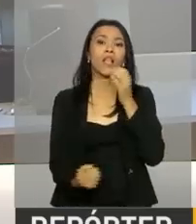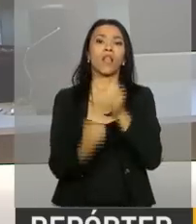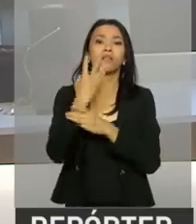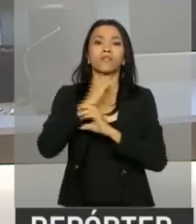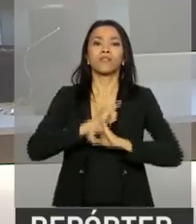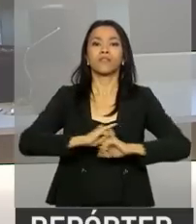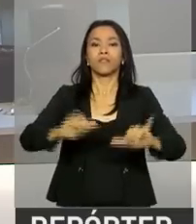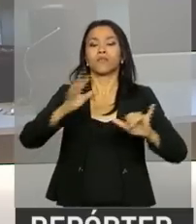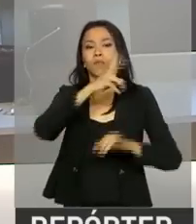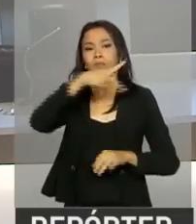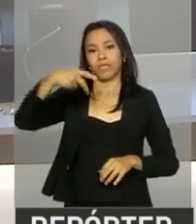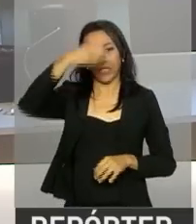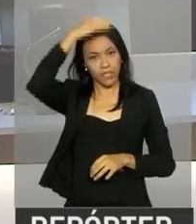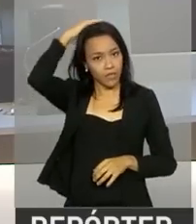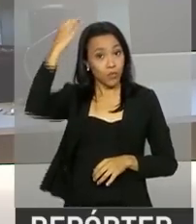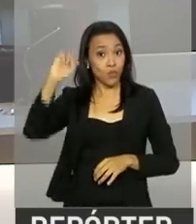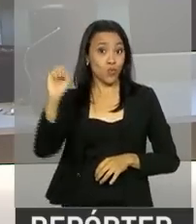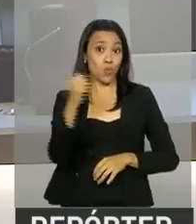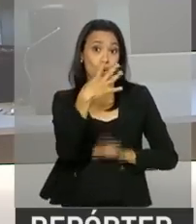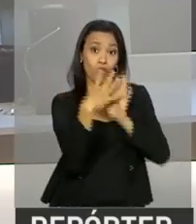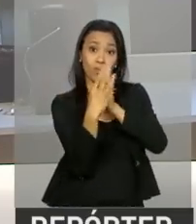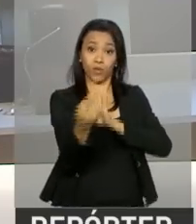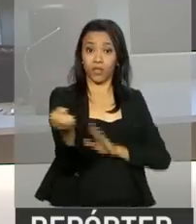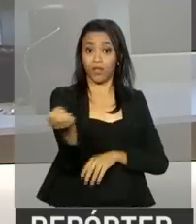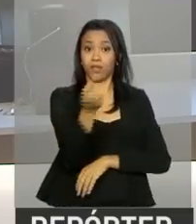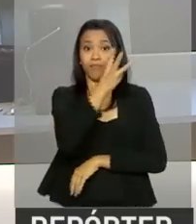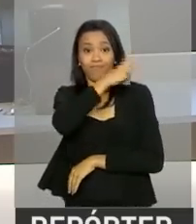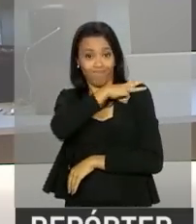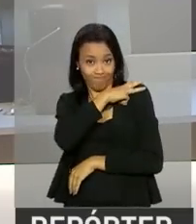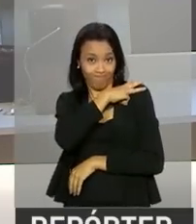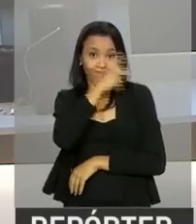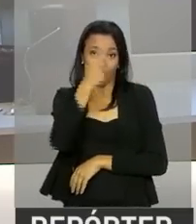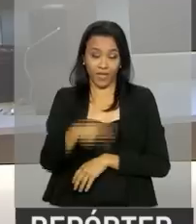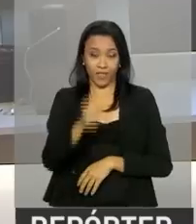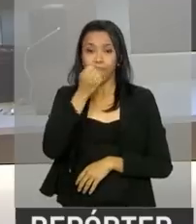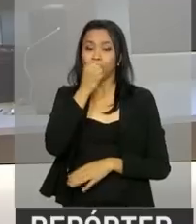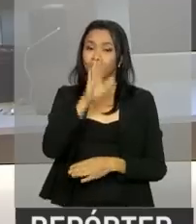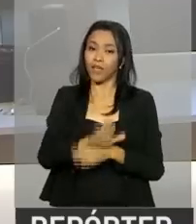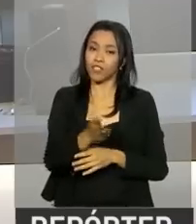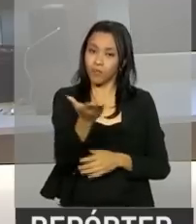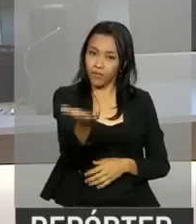pelo presidente Michel Temer do novo ensino médio no país. Uma